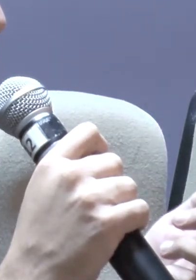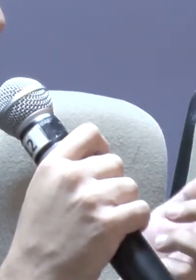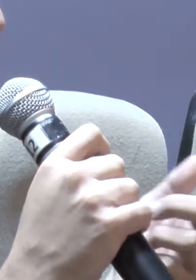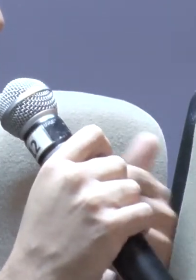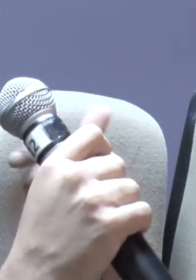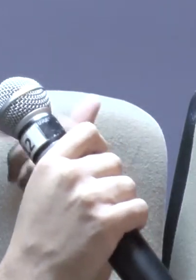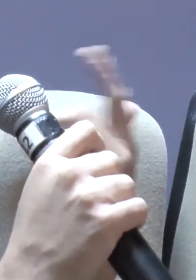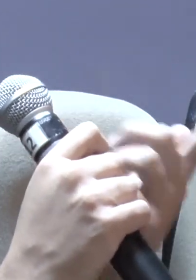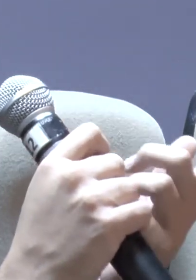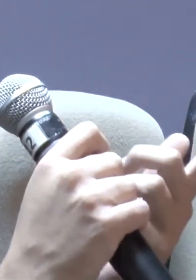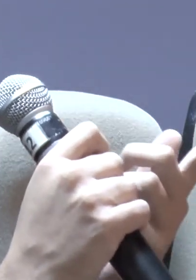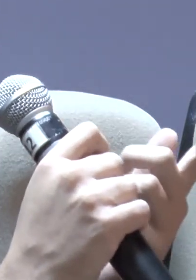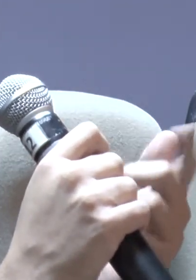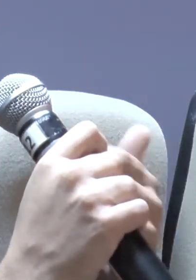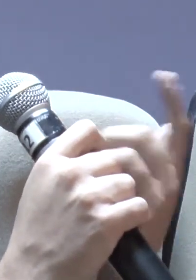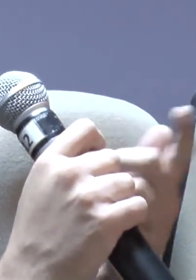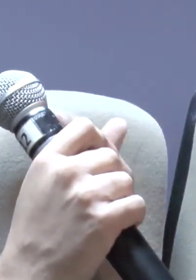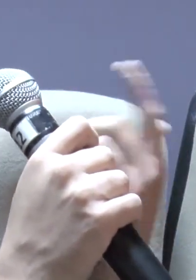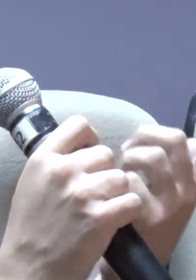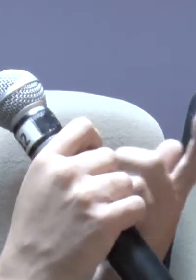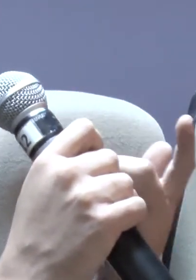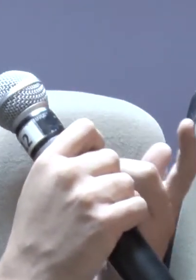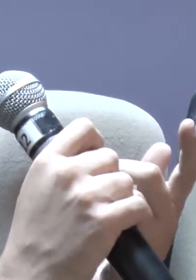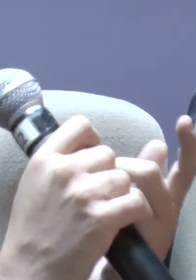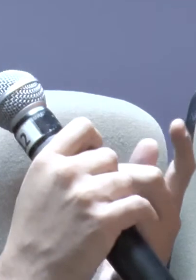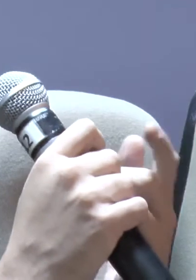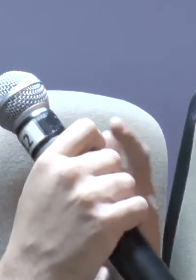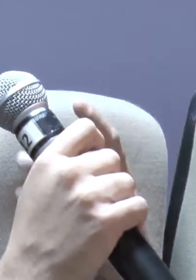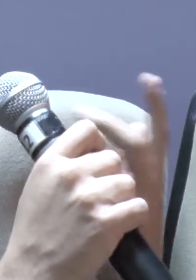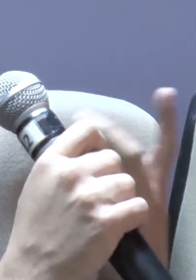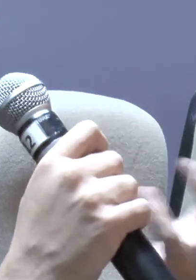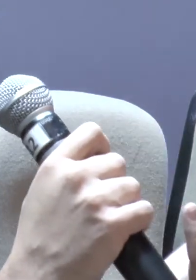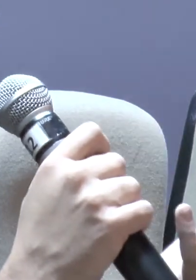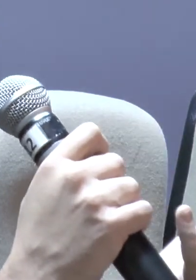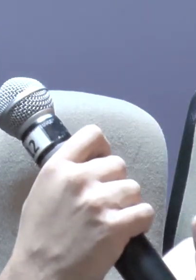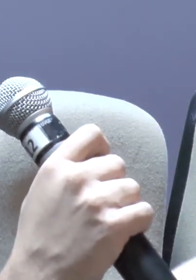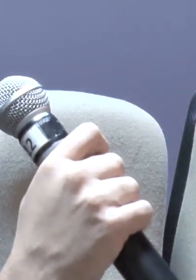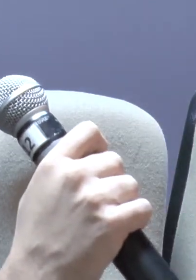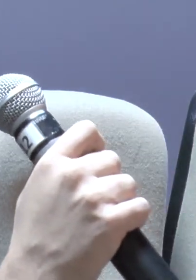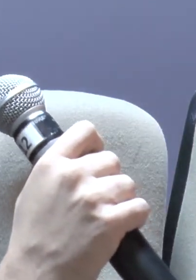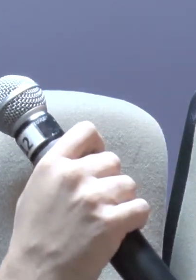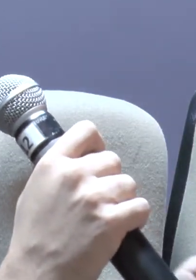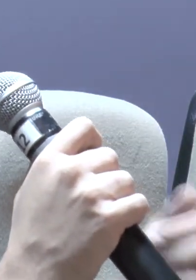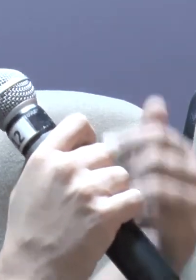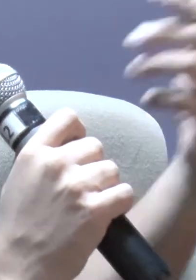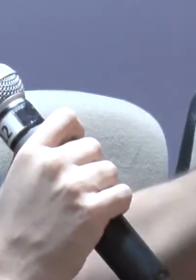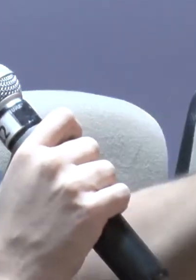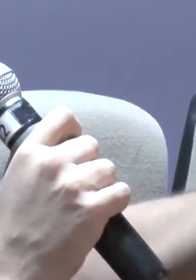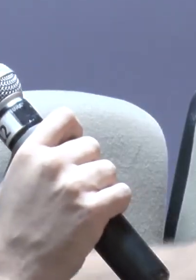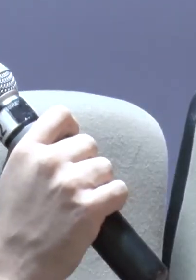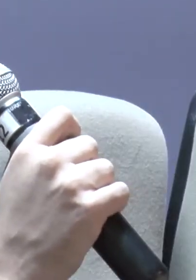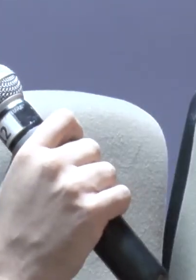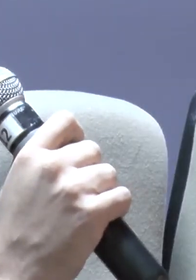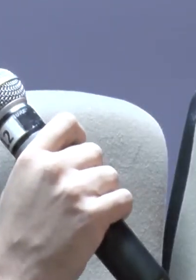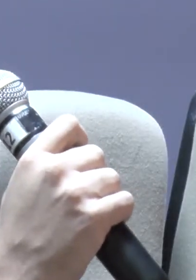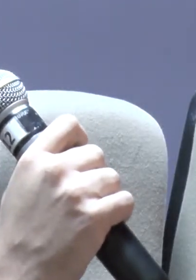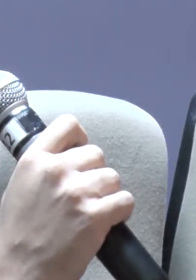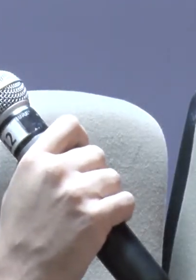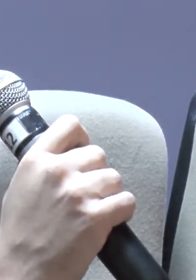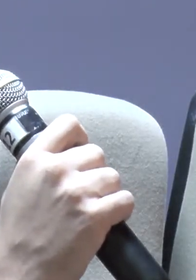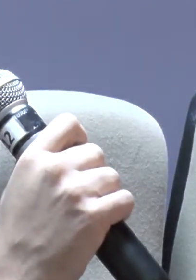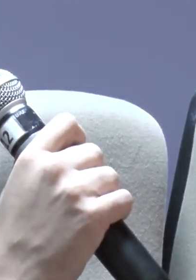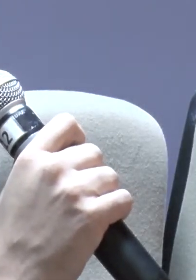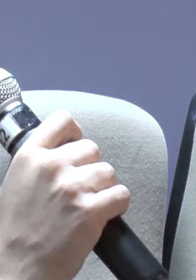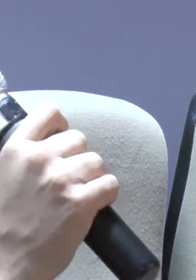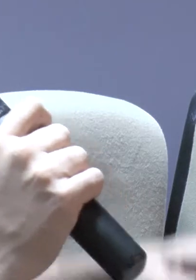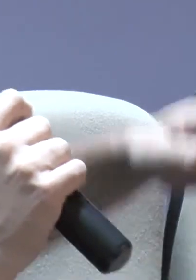tal. Mas queria entender um pouco mais que países hoje têm uma atuação de fato na Amazônia. Estados Unidos, da Europa.